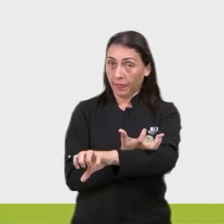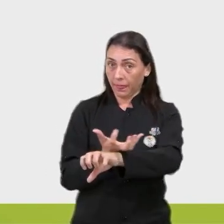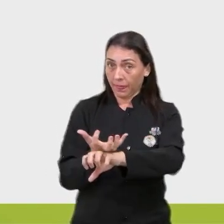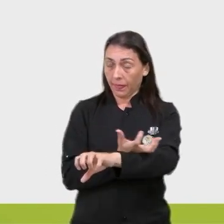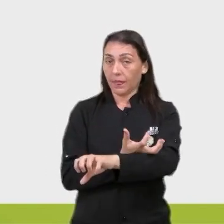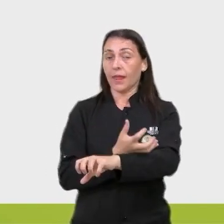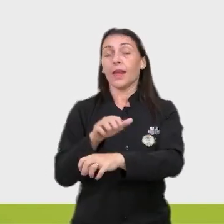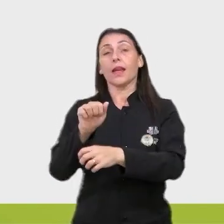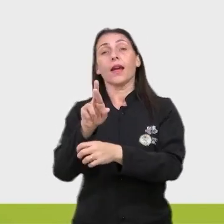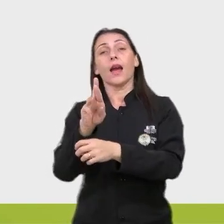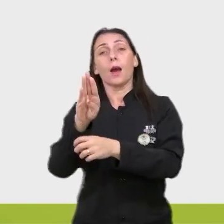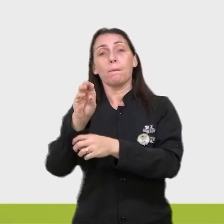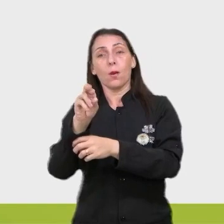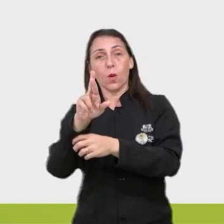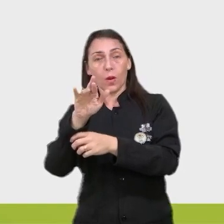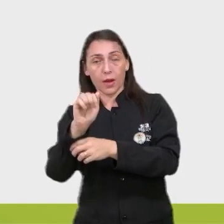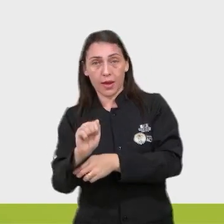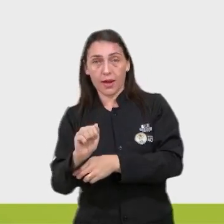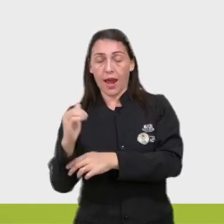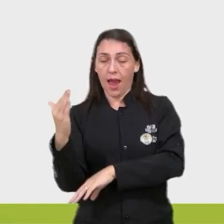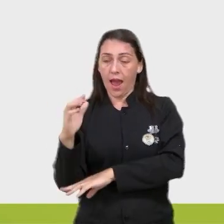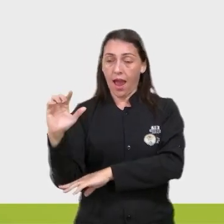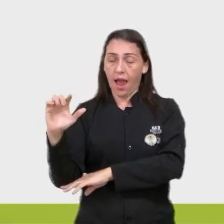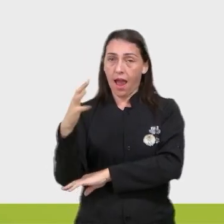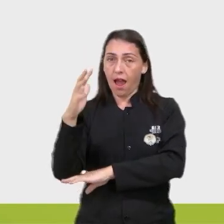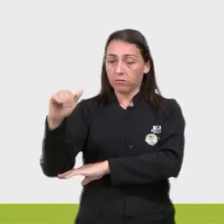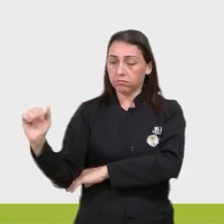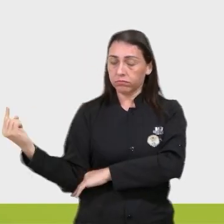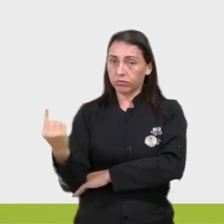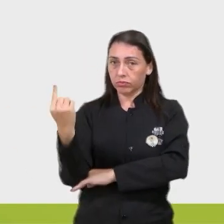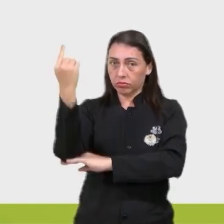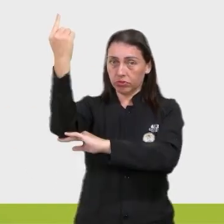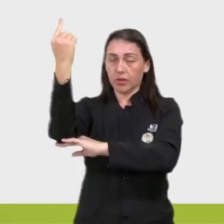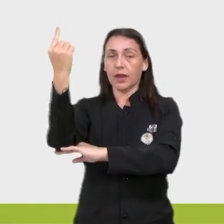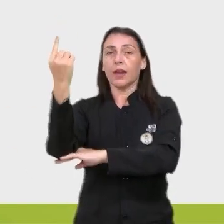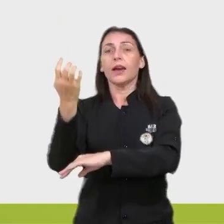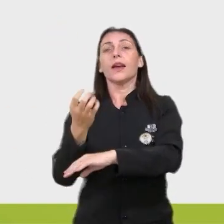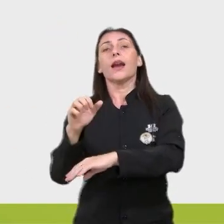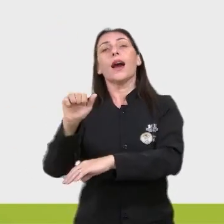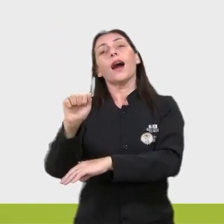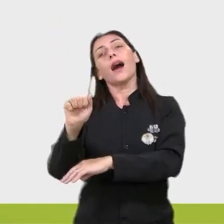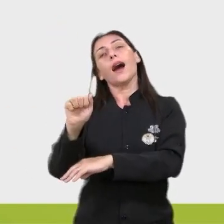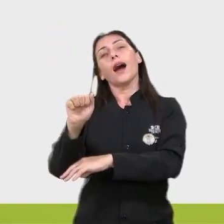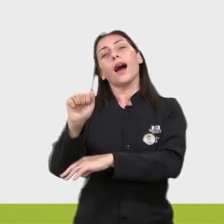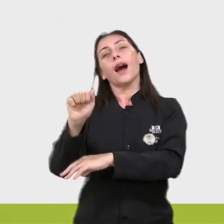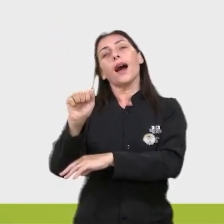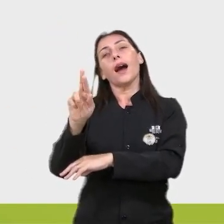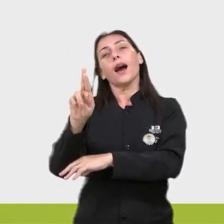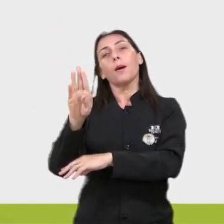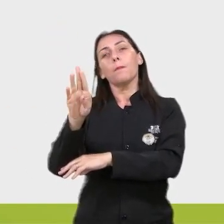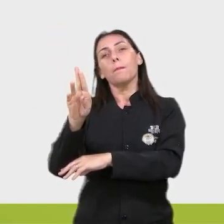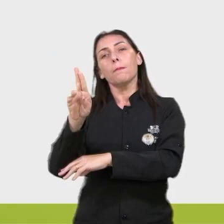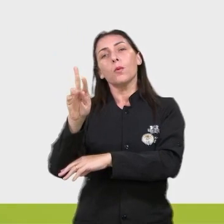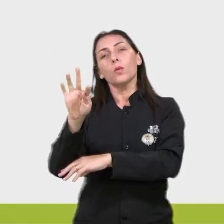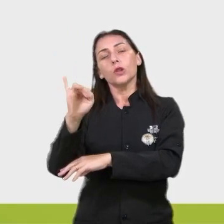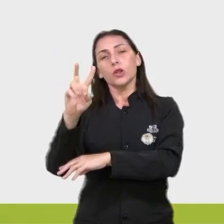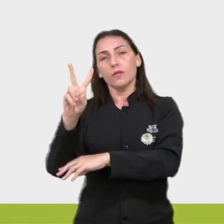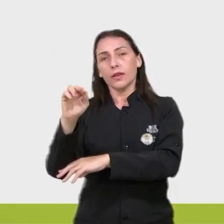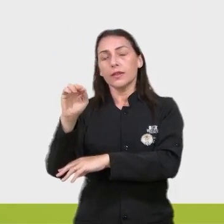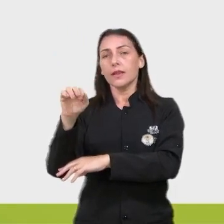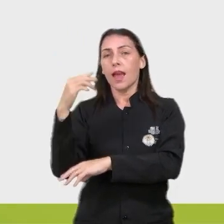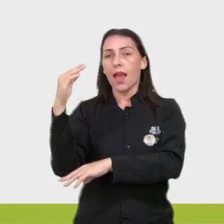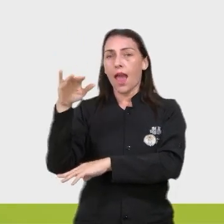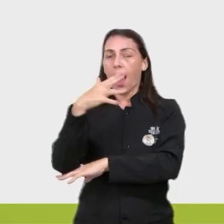Vegetação arbórea, que são árvores maiores. Tem também vegetação arbustiva, que são árvores médias. E também